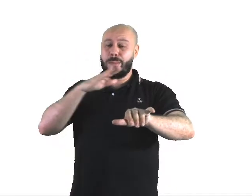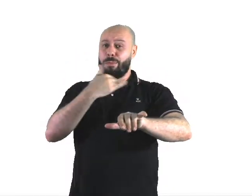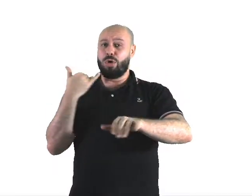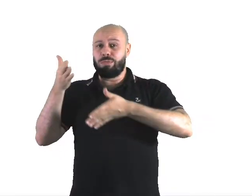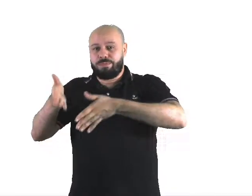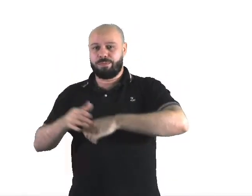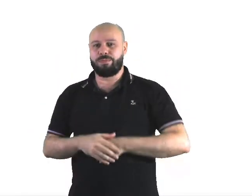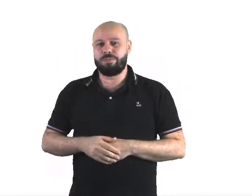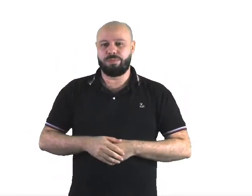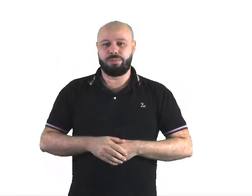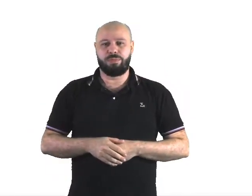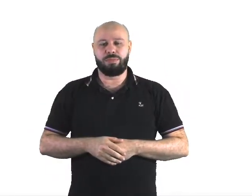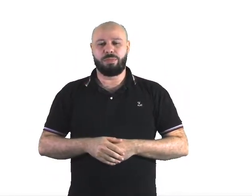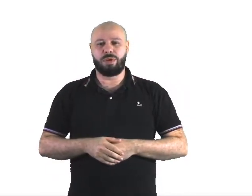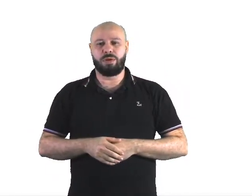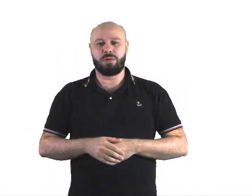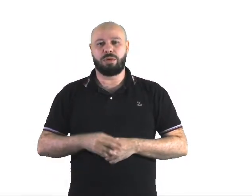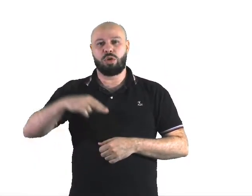Notícias.